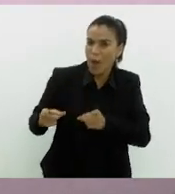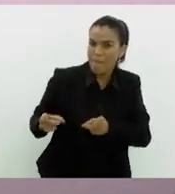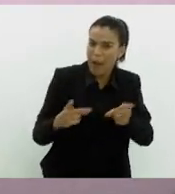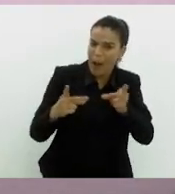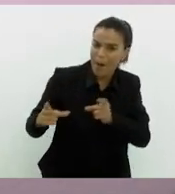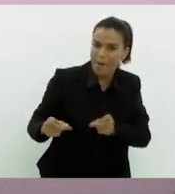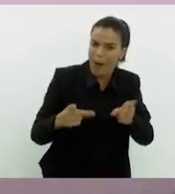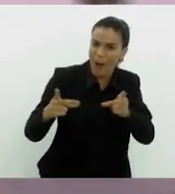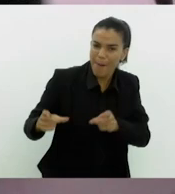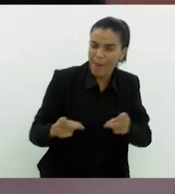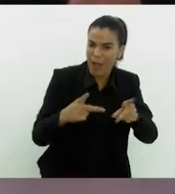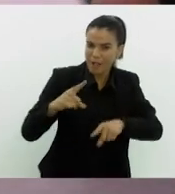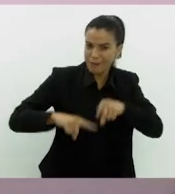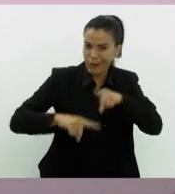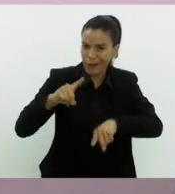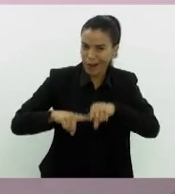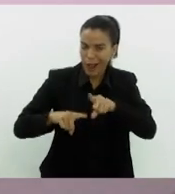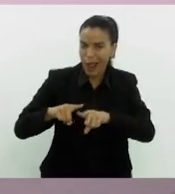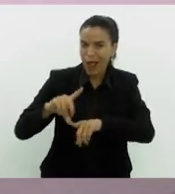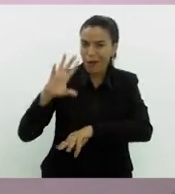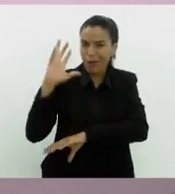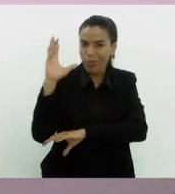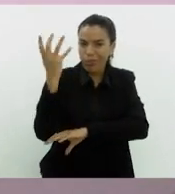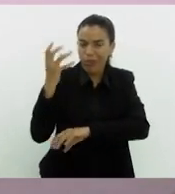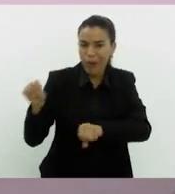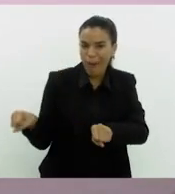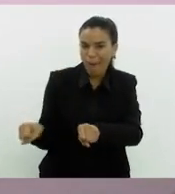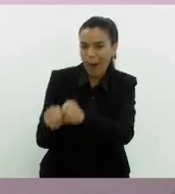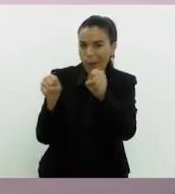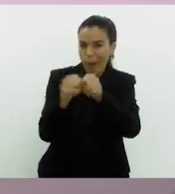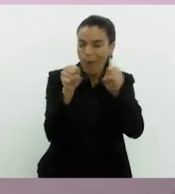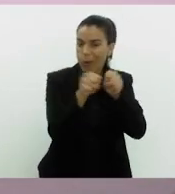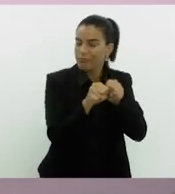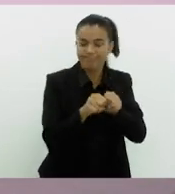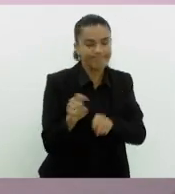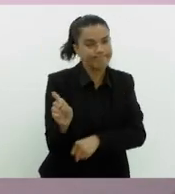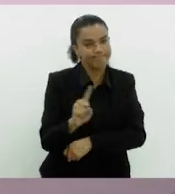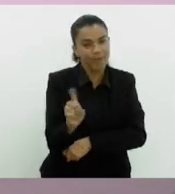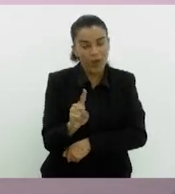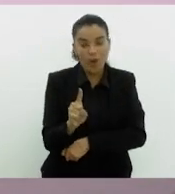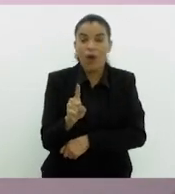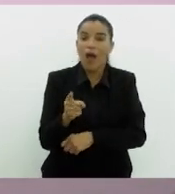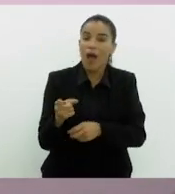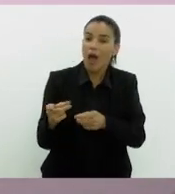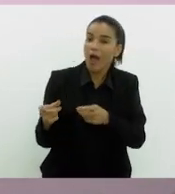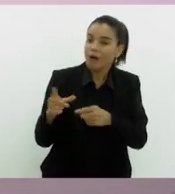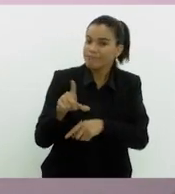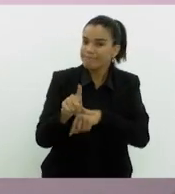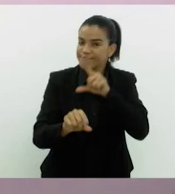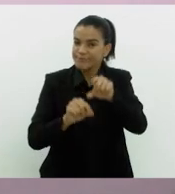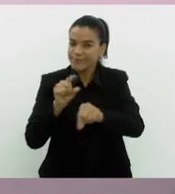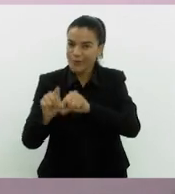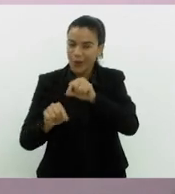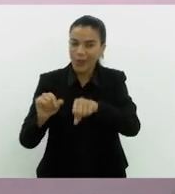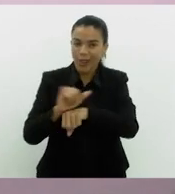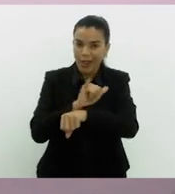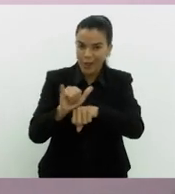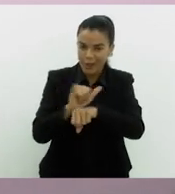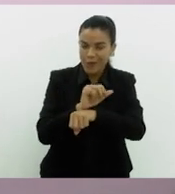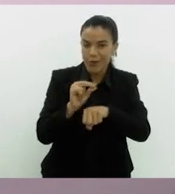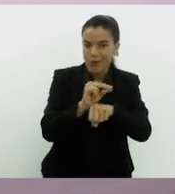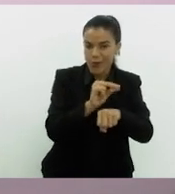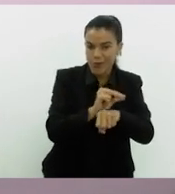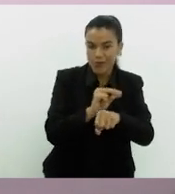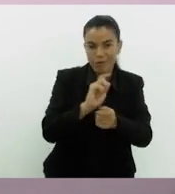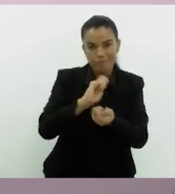matérias-primas, como povos que são depredadores do ambiente. A economia do cuidado pode ser uma alternativa também nesse sentido de mudar